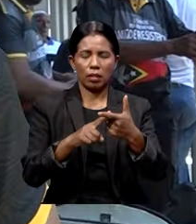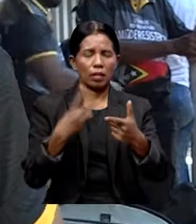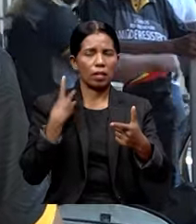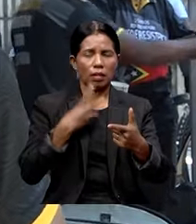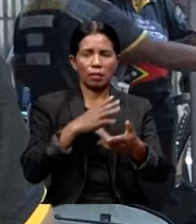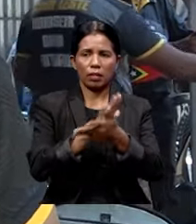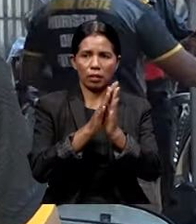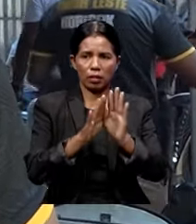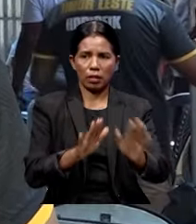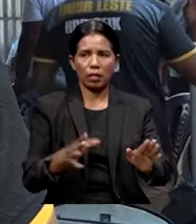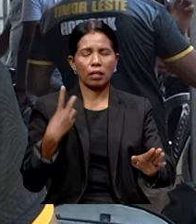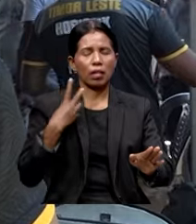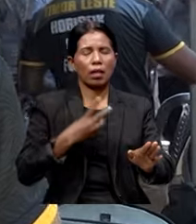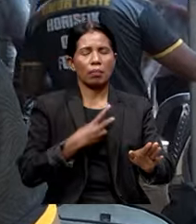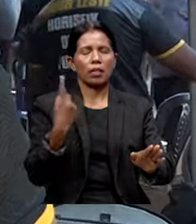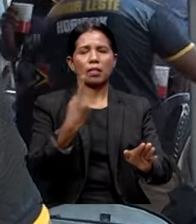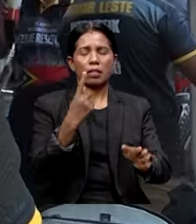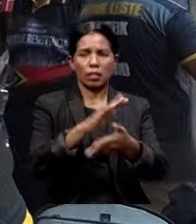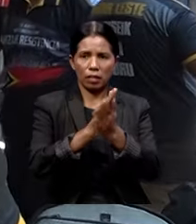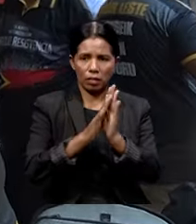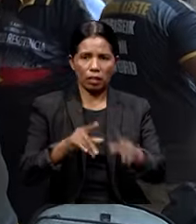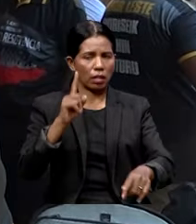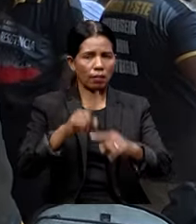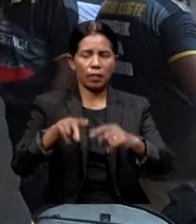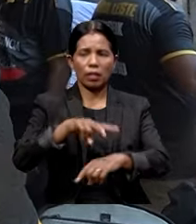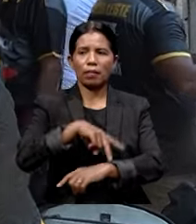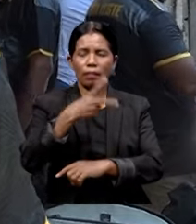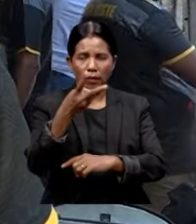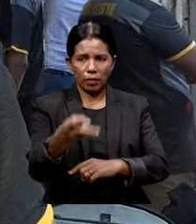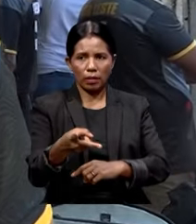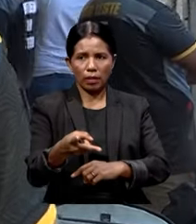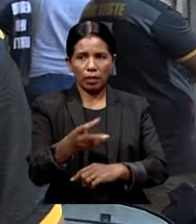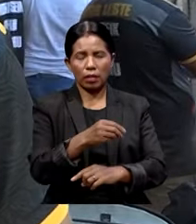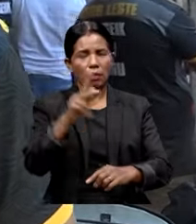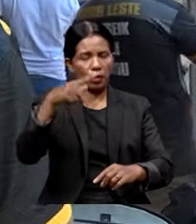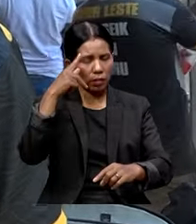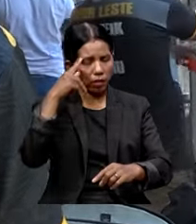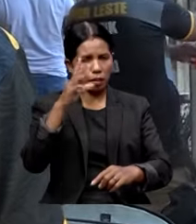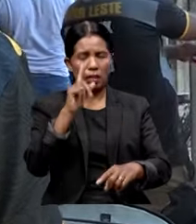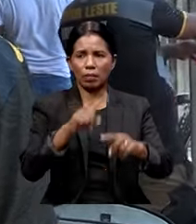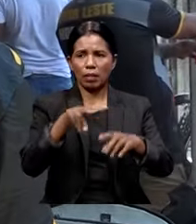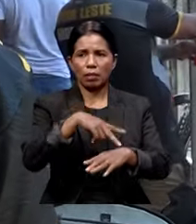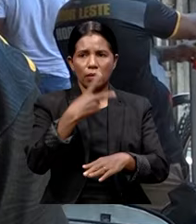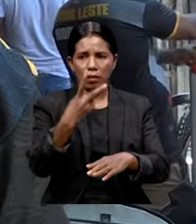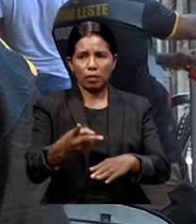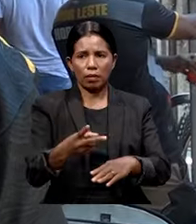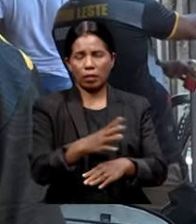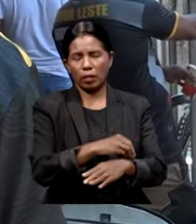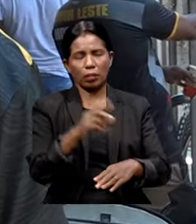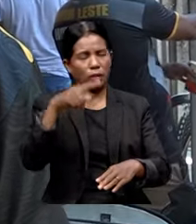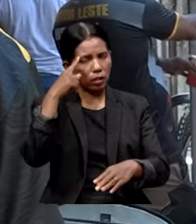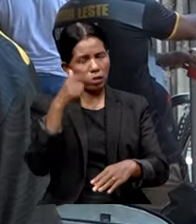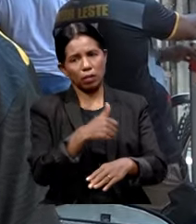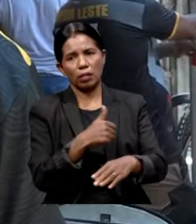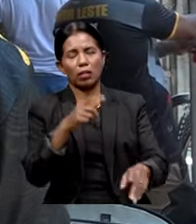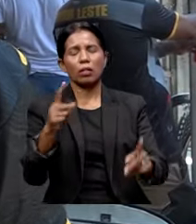né a tu amizade na fatia amizade da né a tu label monuba manobra política label monuba divergência política não é bem